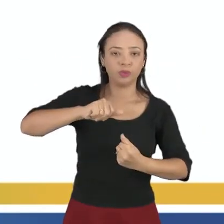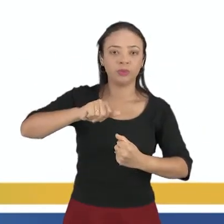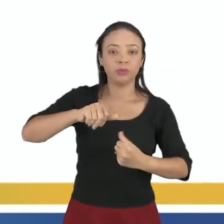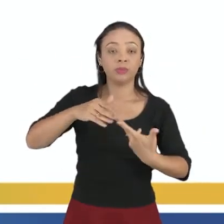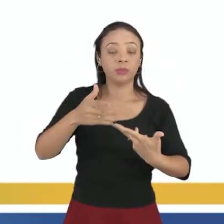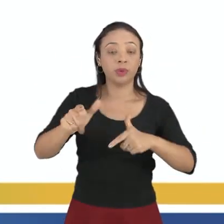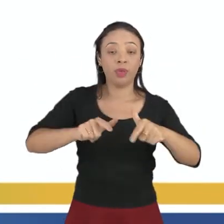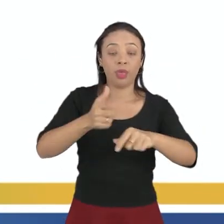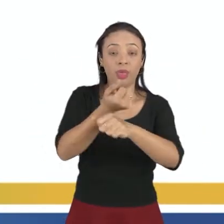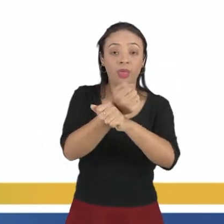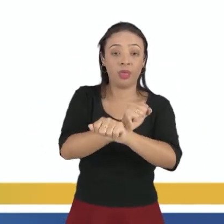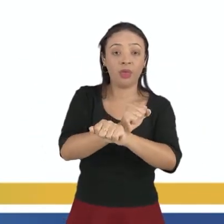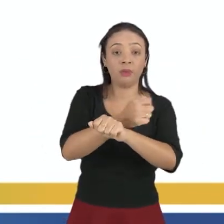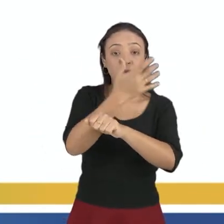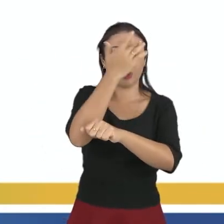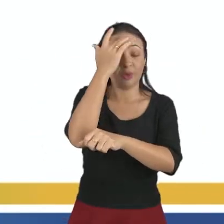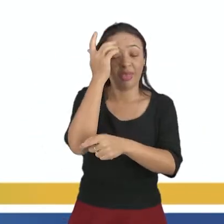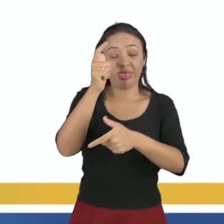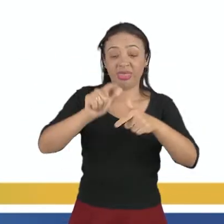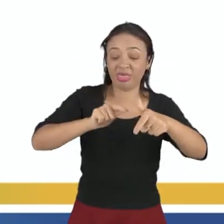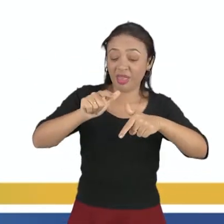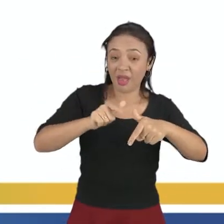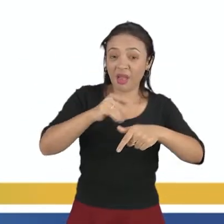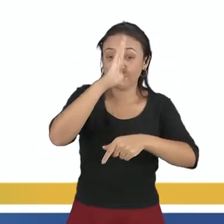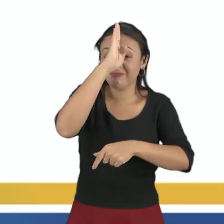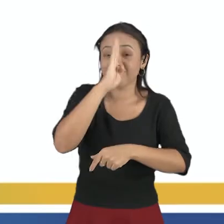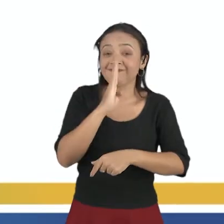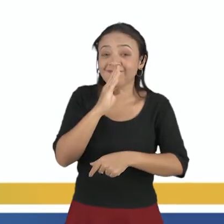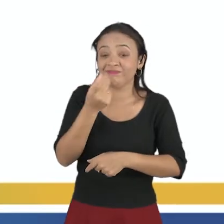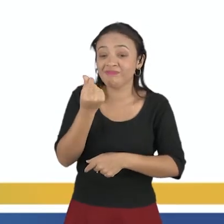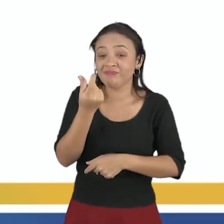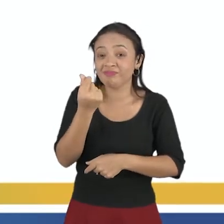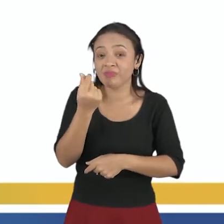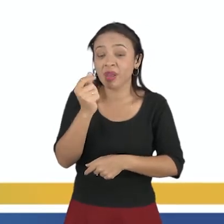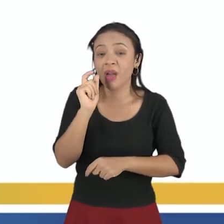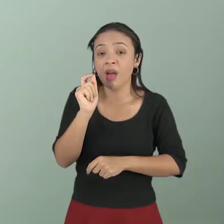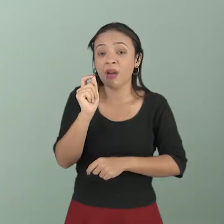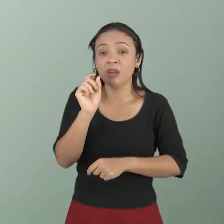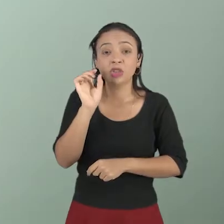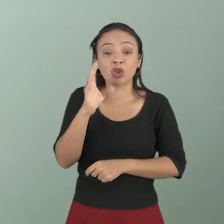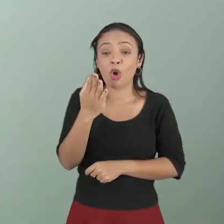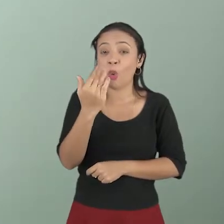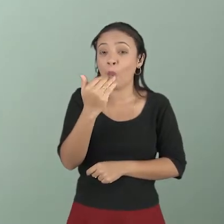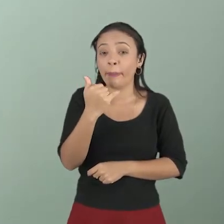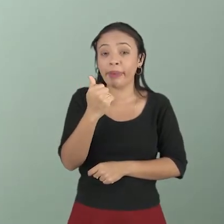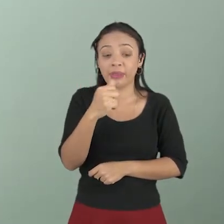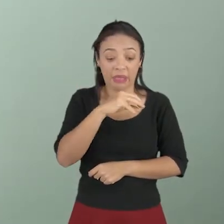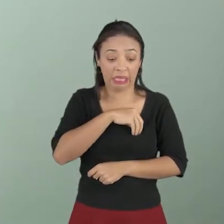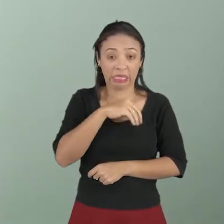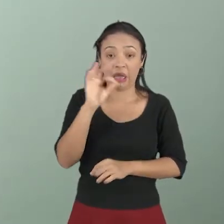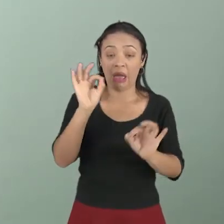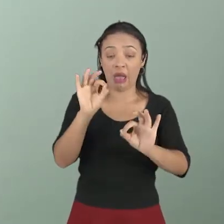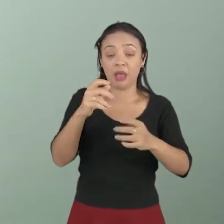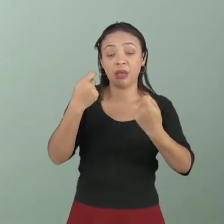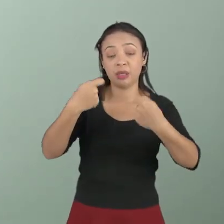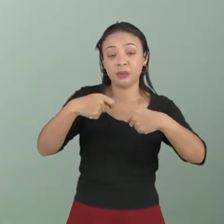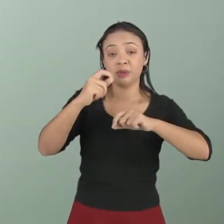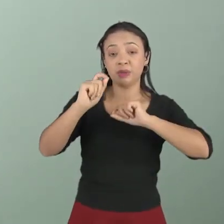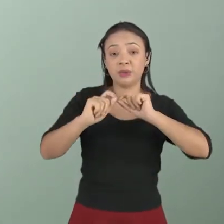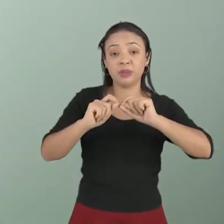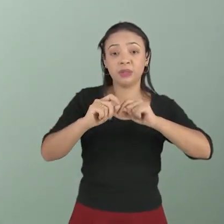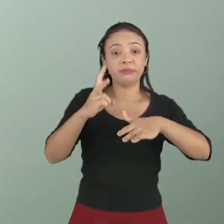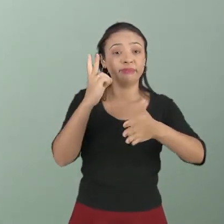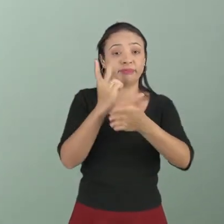trabalho escravo, o cara trabalhava de graça, ganhava só o resto de alimento, né? E ele tinha que